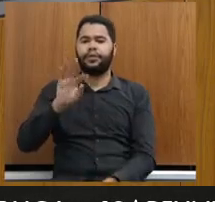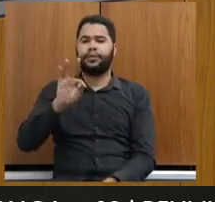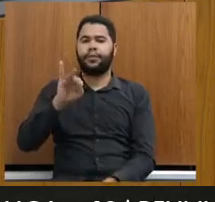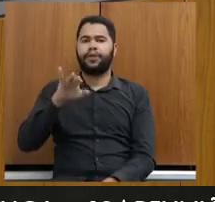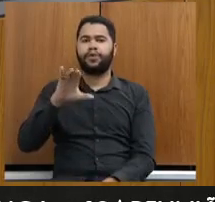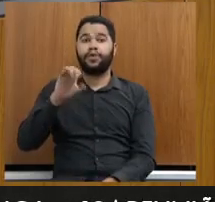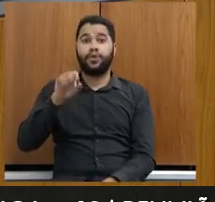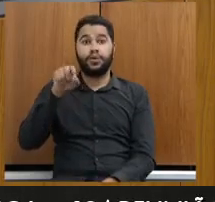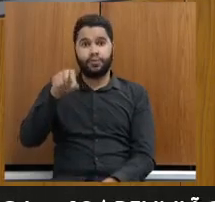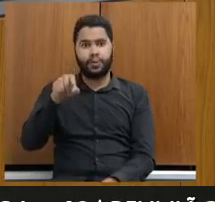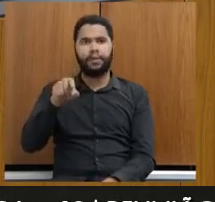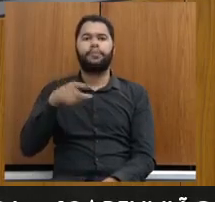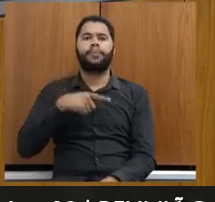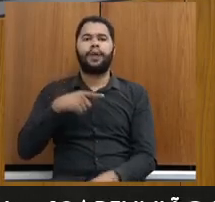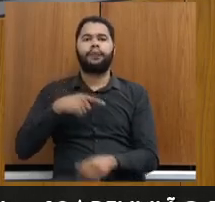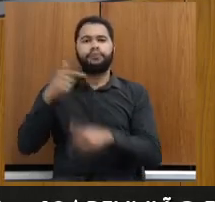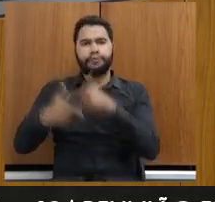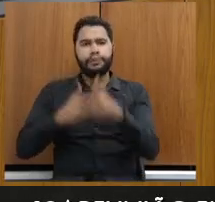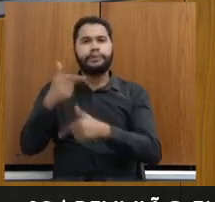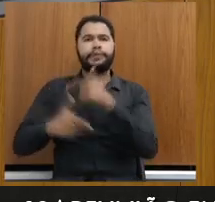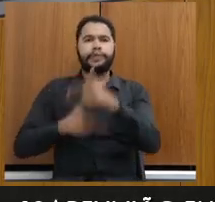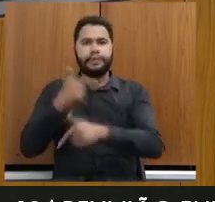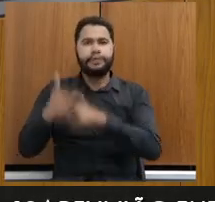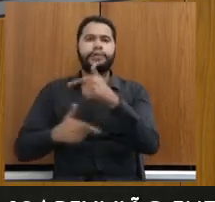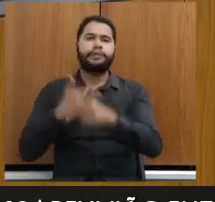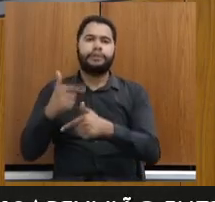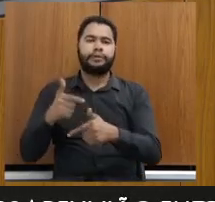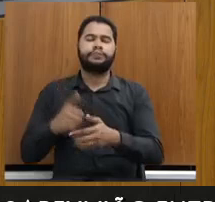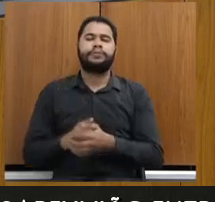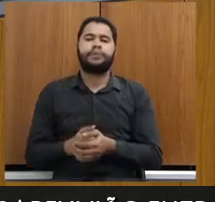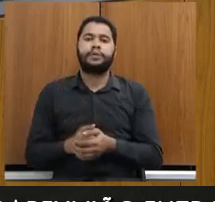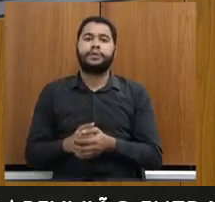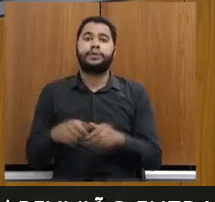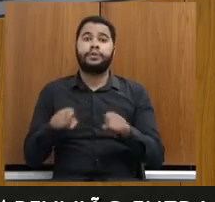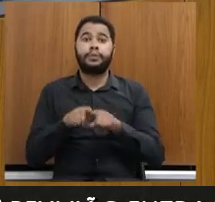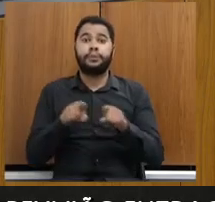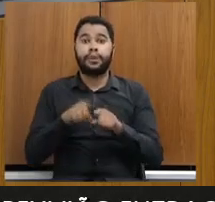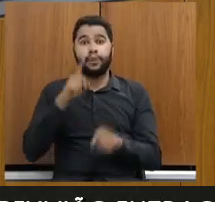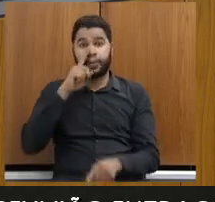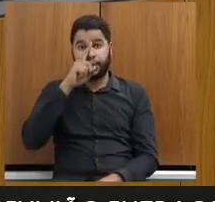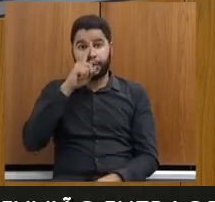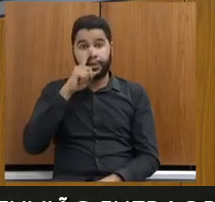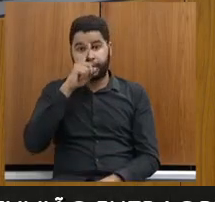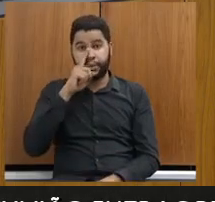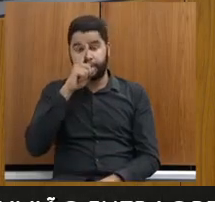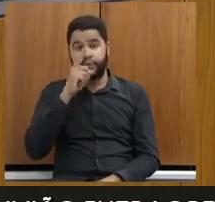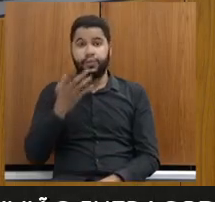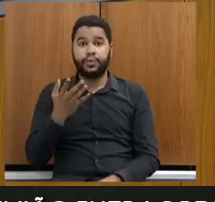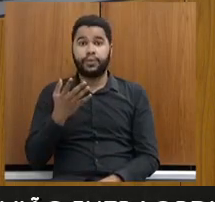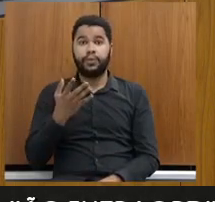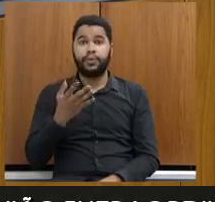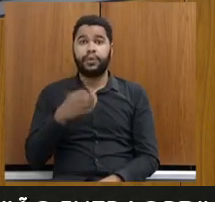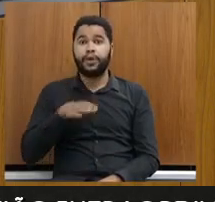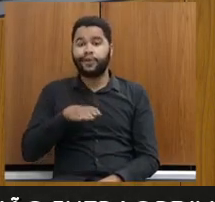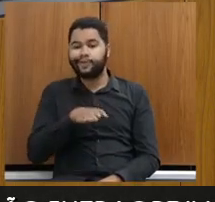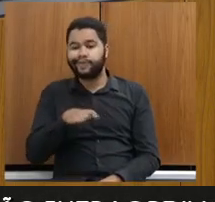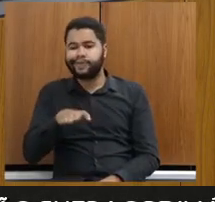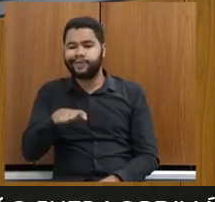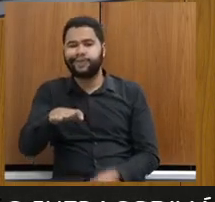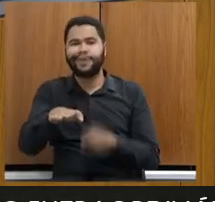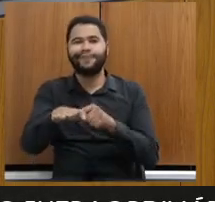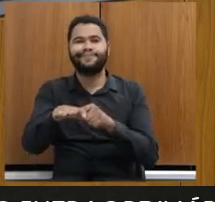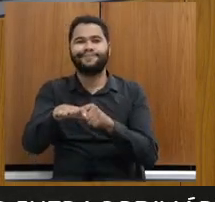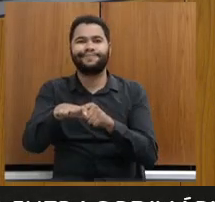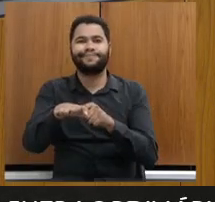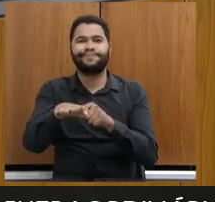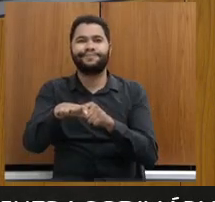plantão na cidade de Patrocínio o e perdido corremos o risco de perder companheiros na estrada tendo em vista que ele